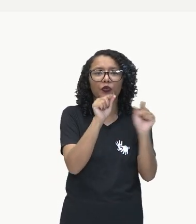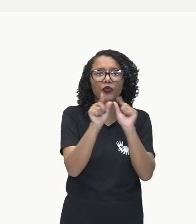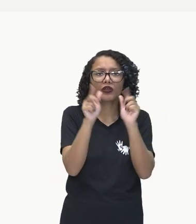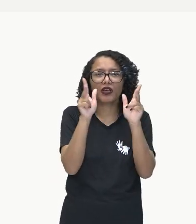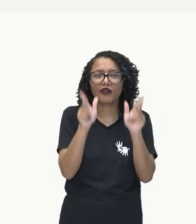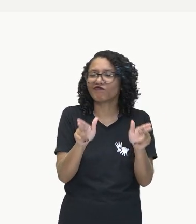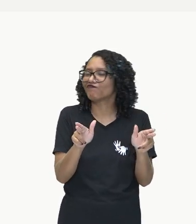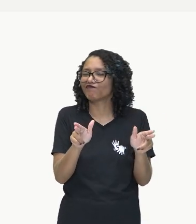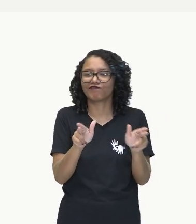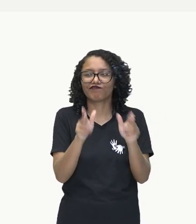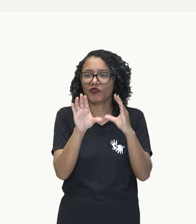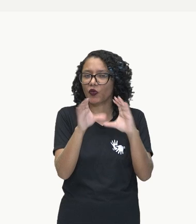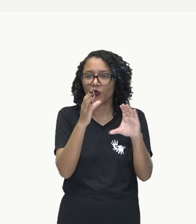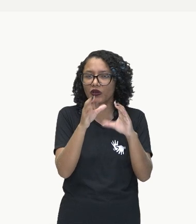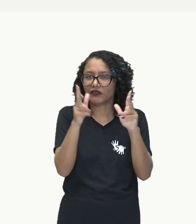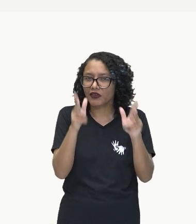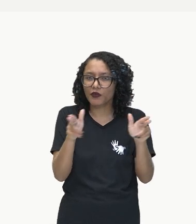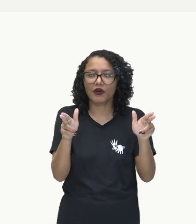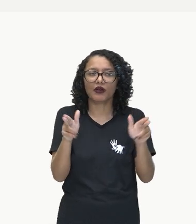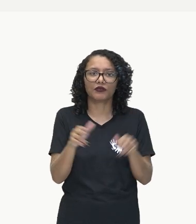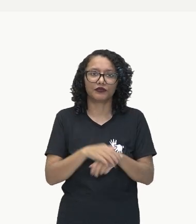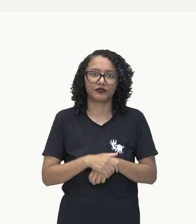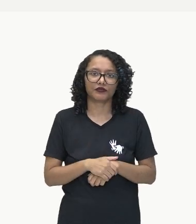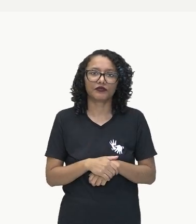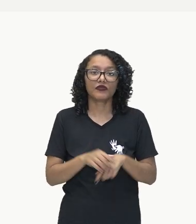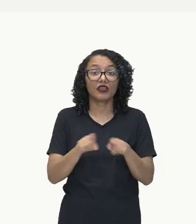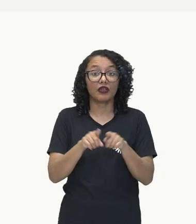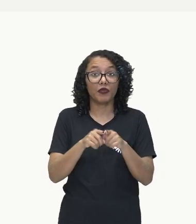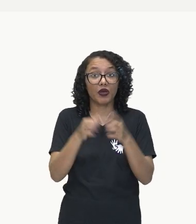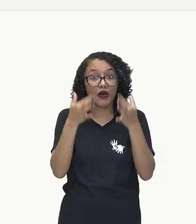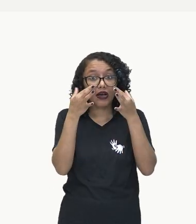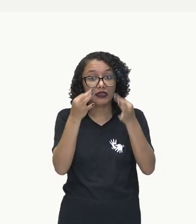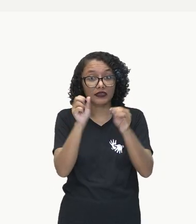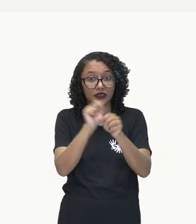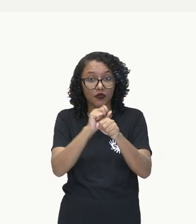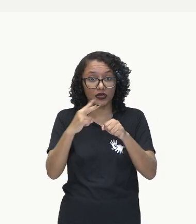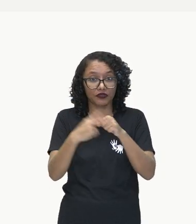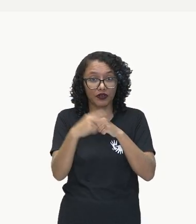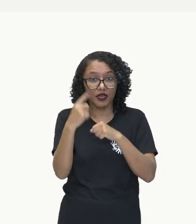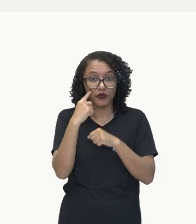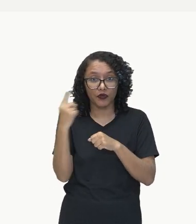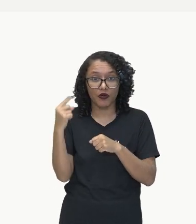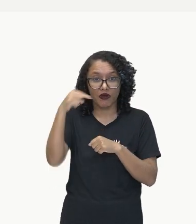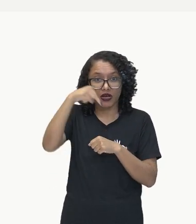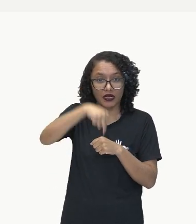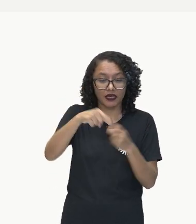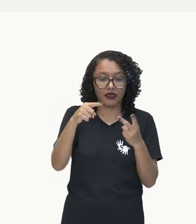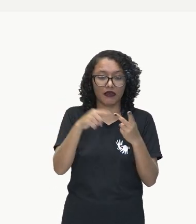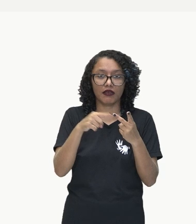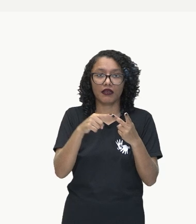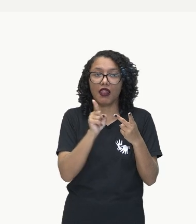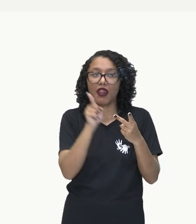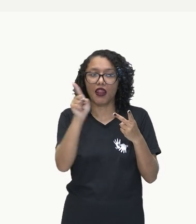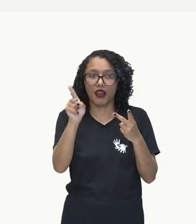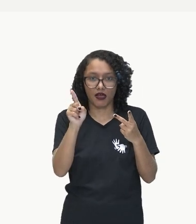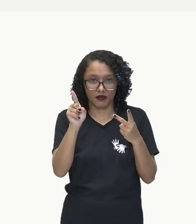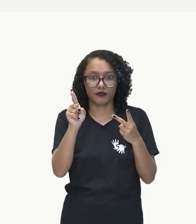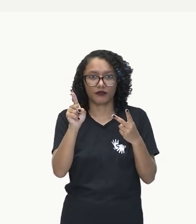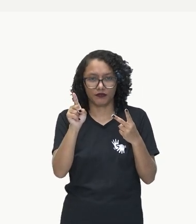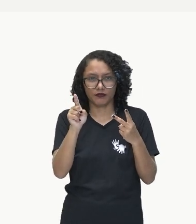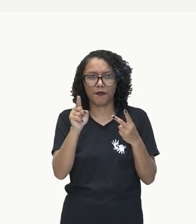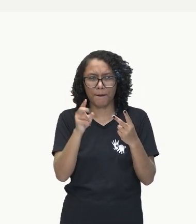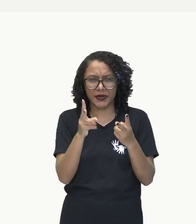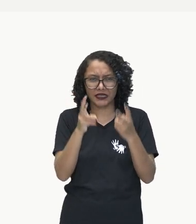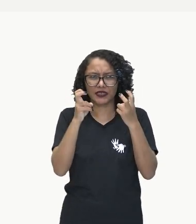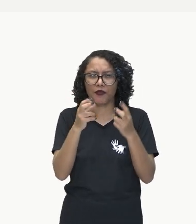chamar a atenção de vocês para os nossos advérbios, aqui e lá. Percebam que ele utiliza os advérbios como uma espécie de contraponto.